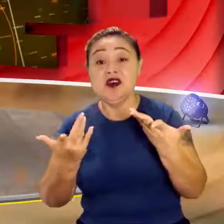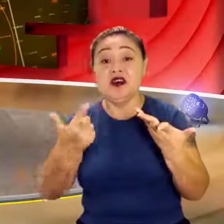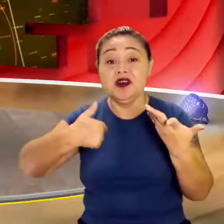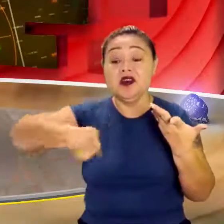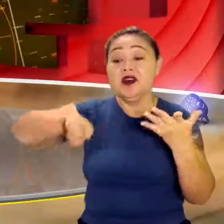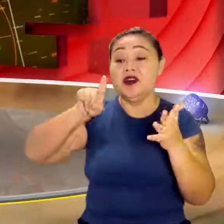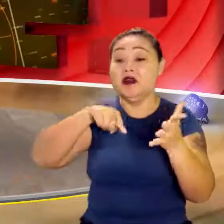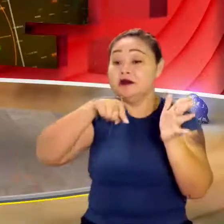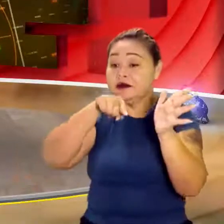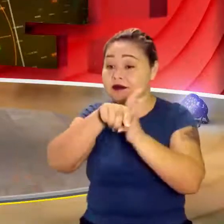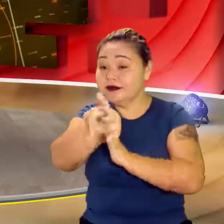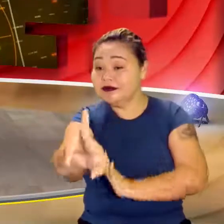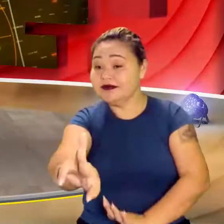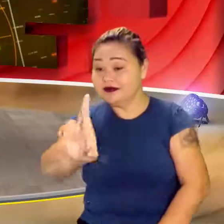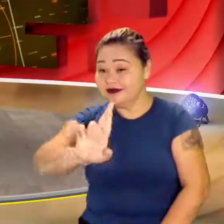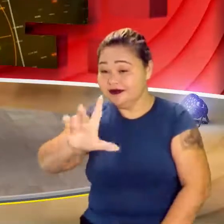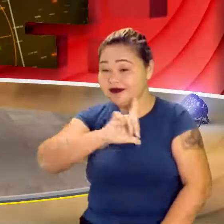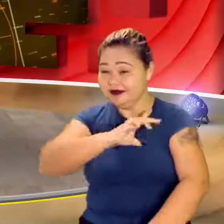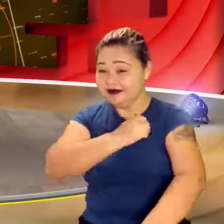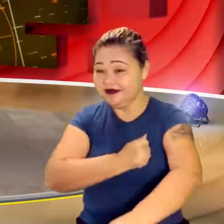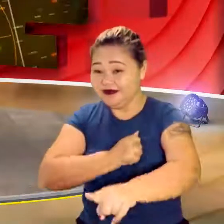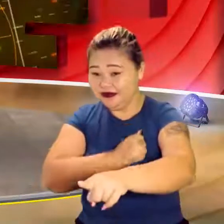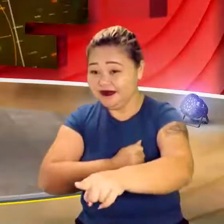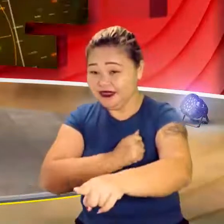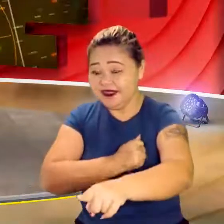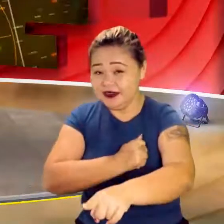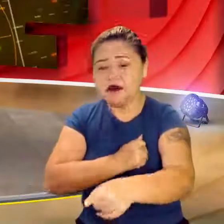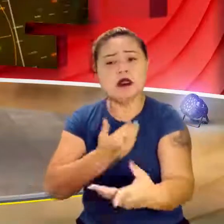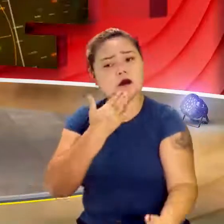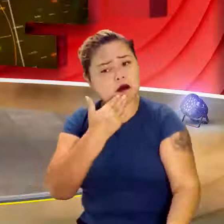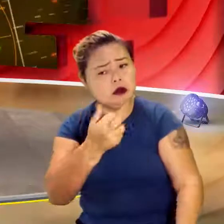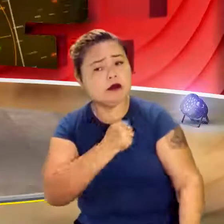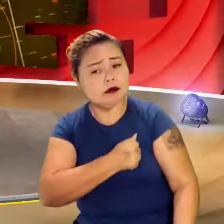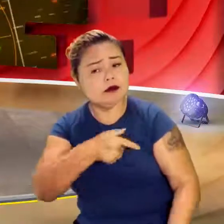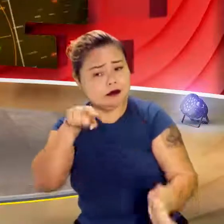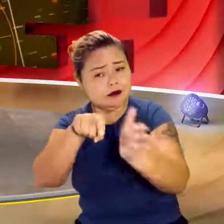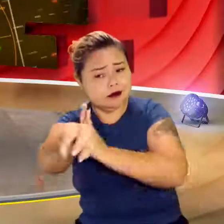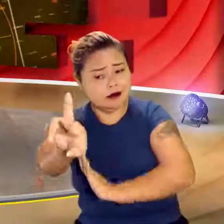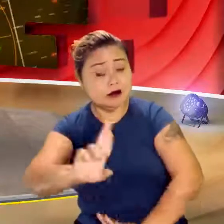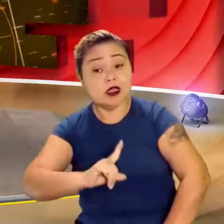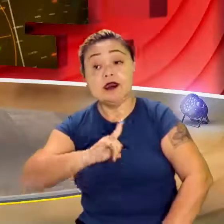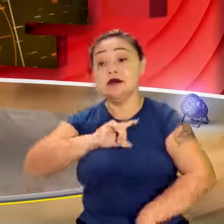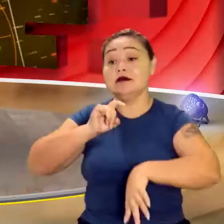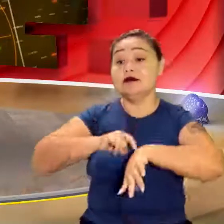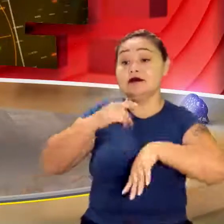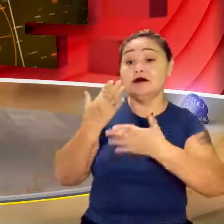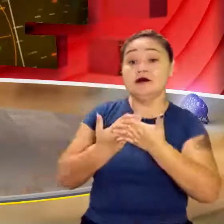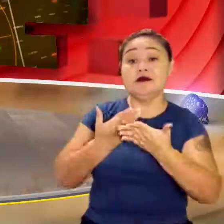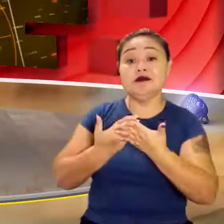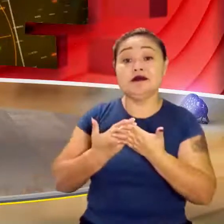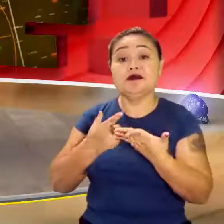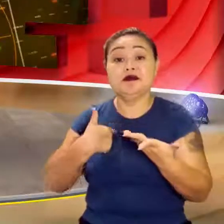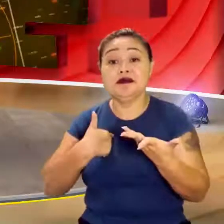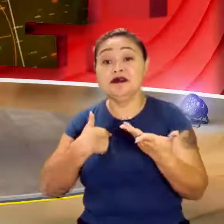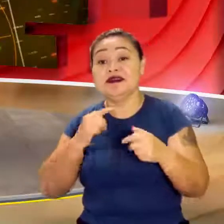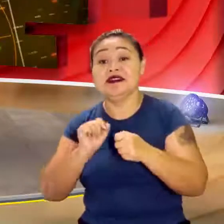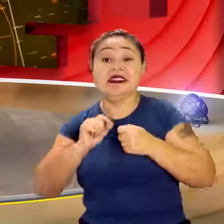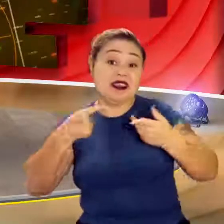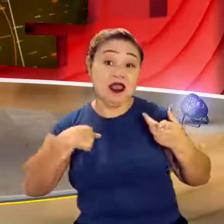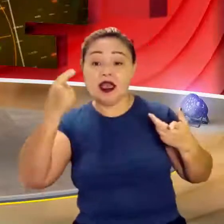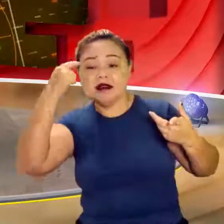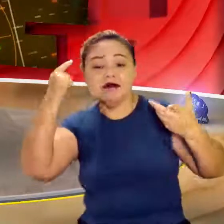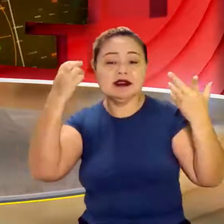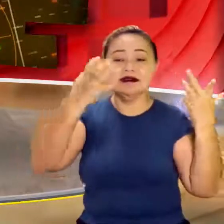com quiz, porque eu sei que você tem saudade, gente. Eles ficam pedindo quiz por eles, tinha quiz toda aula. Quando ela fala, eu penso